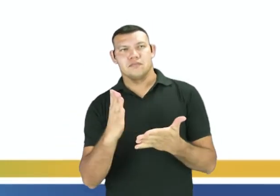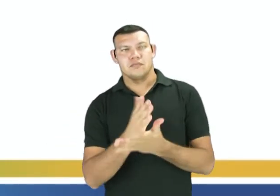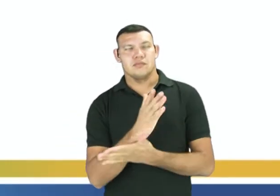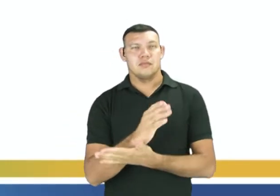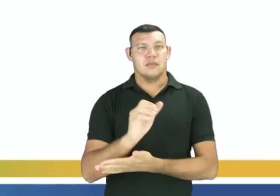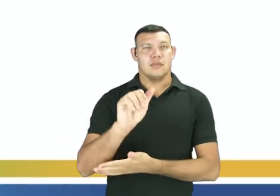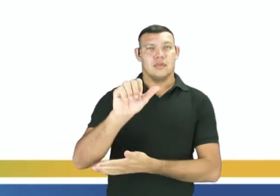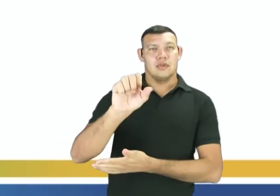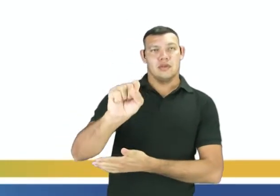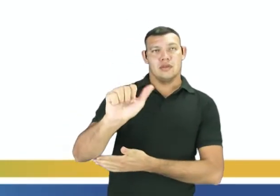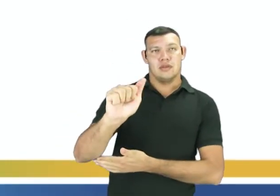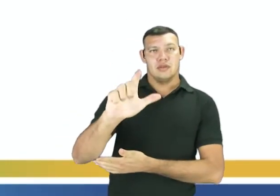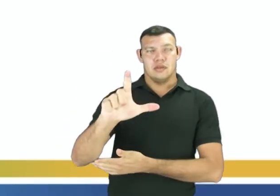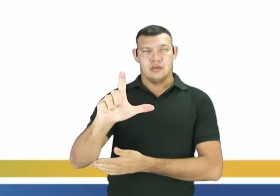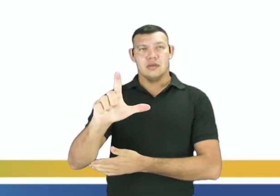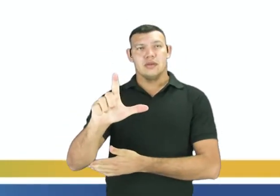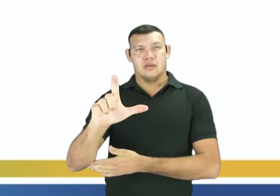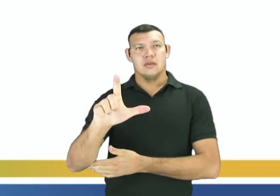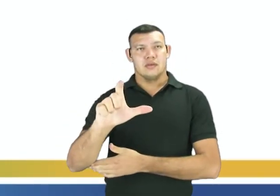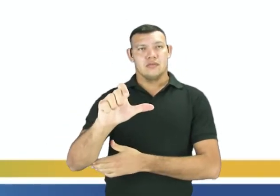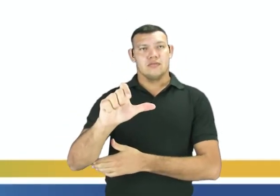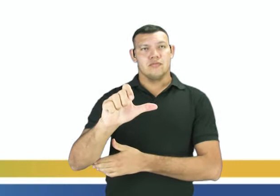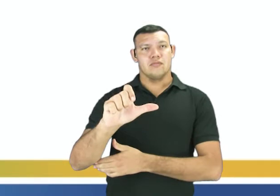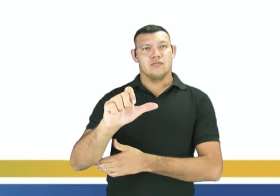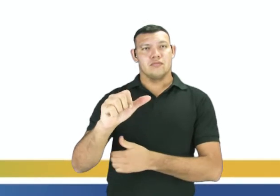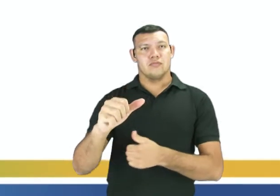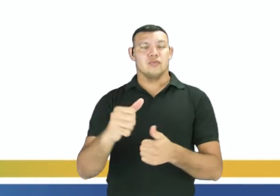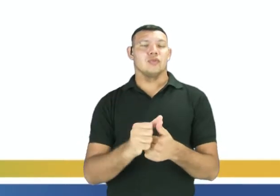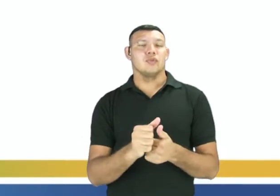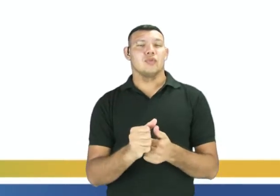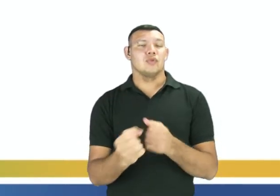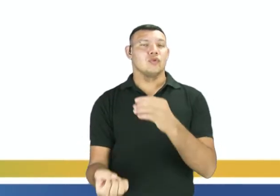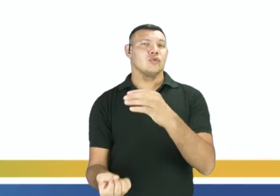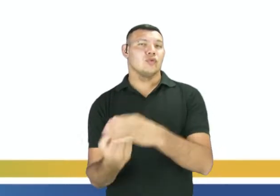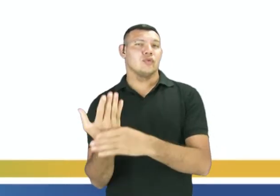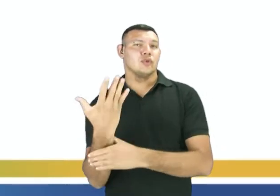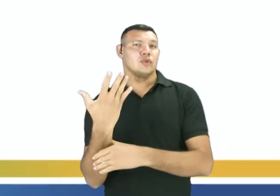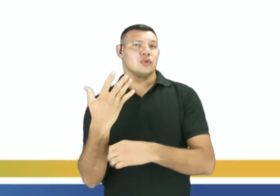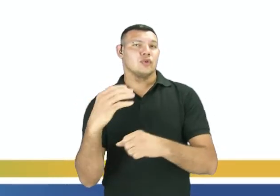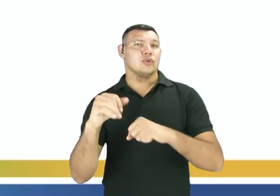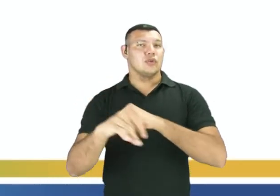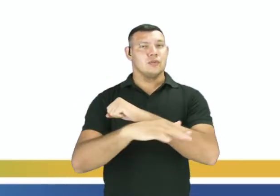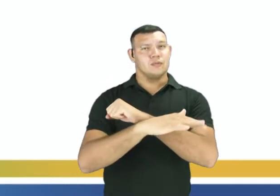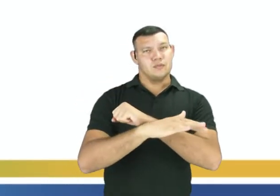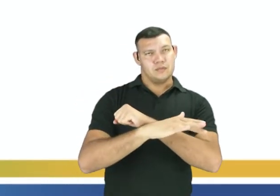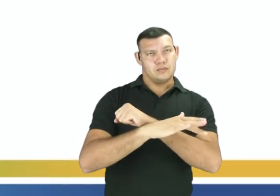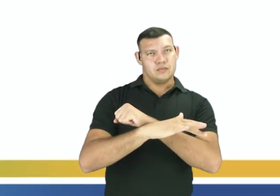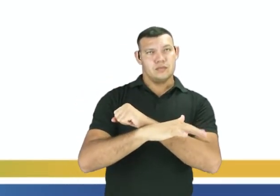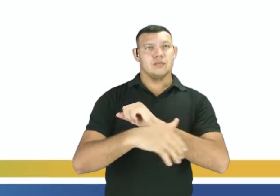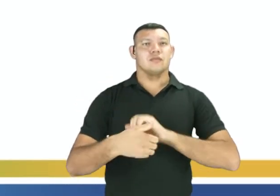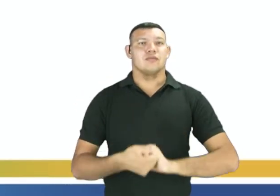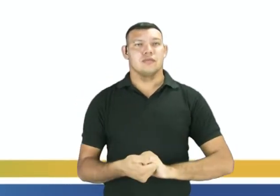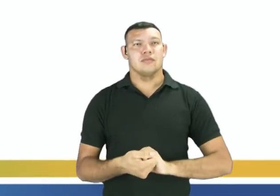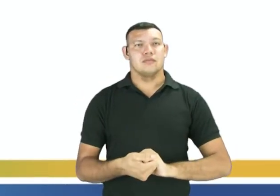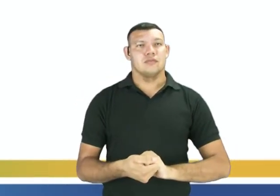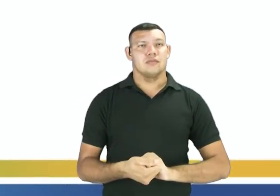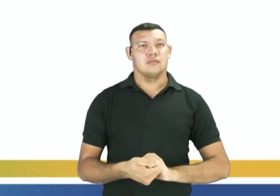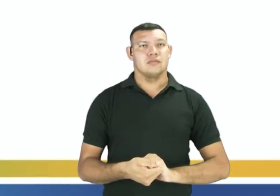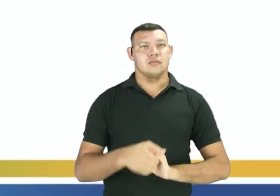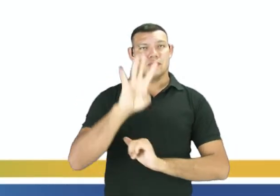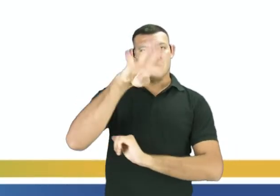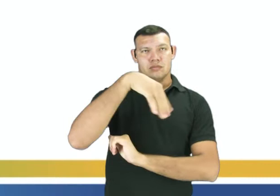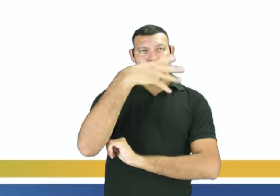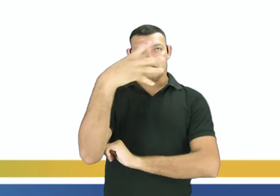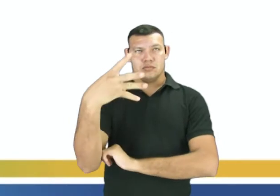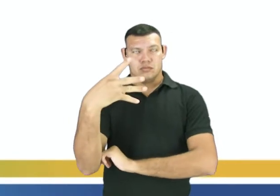sais derivados de ácidos, como os que estão aqui embaixo, que vocês podem ver. Todos esses compostos inorgânicos não